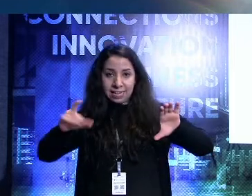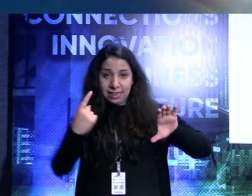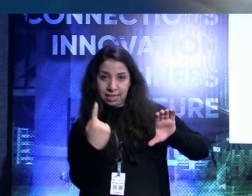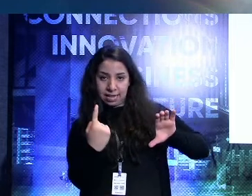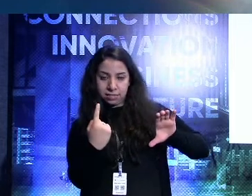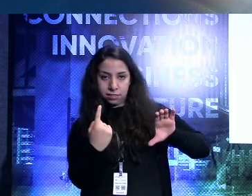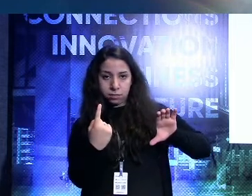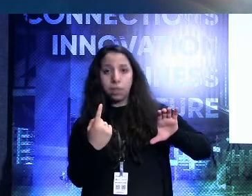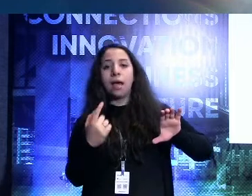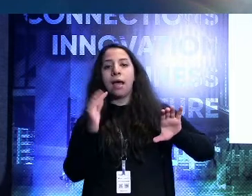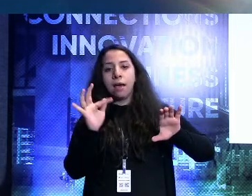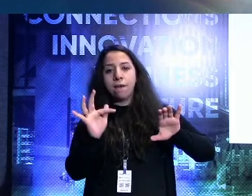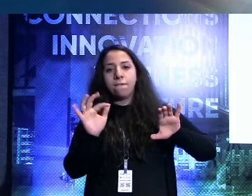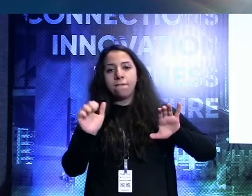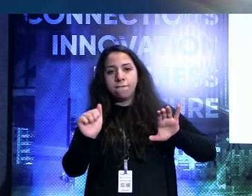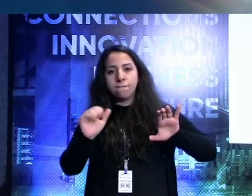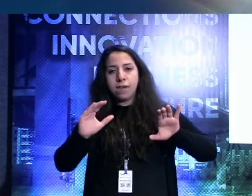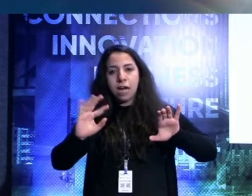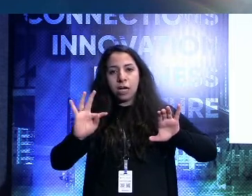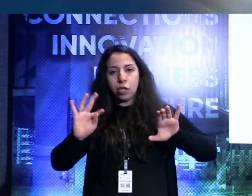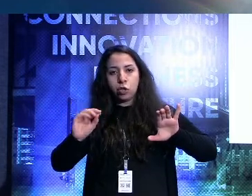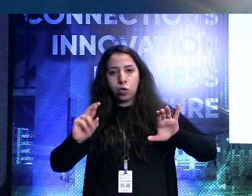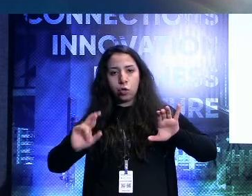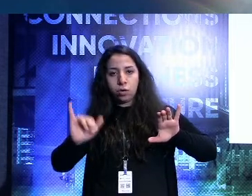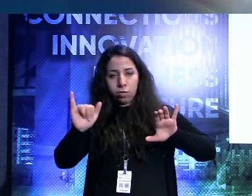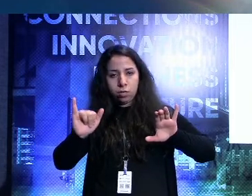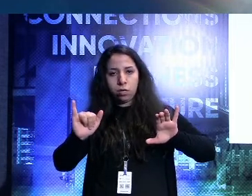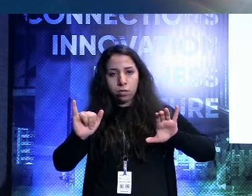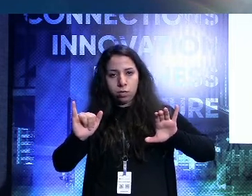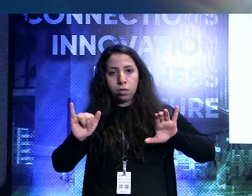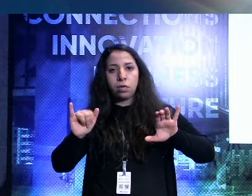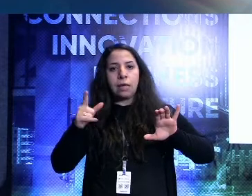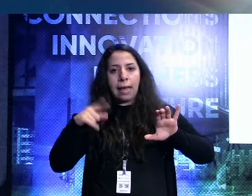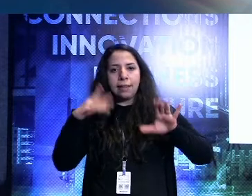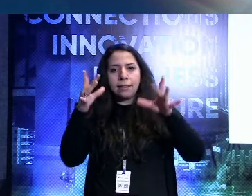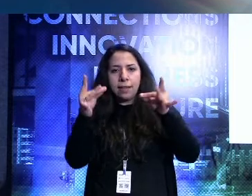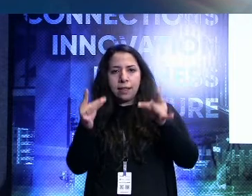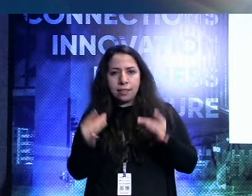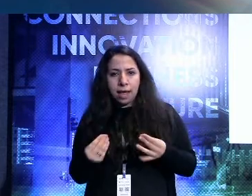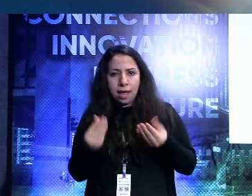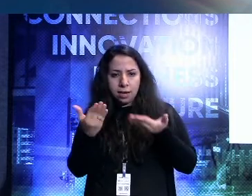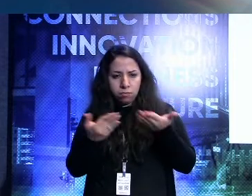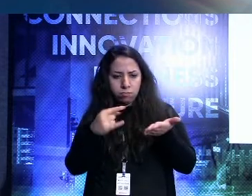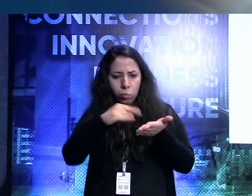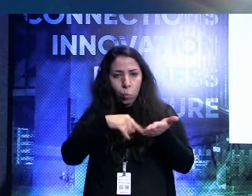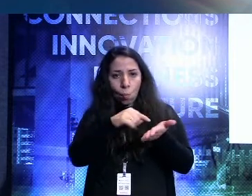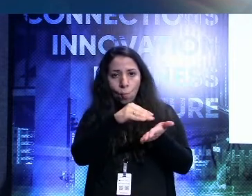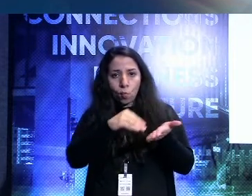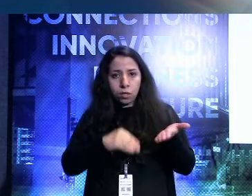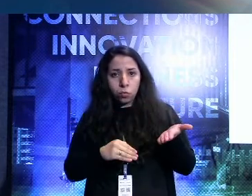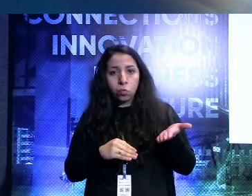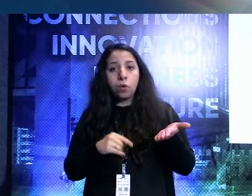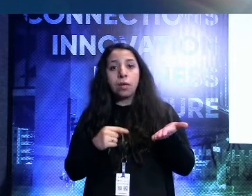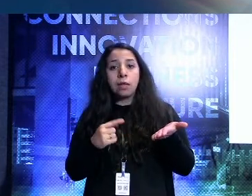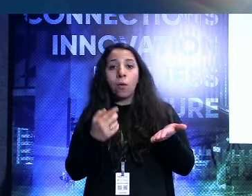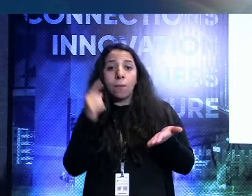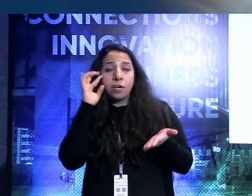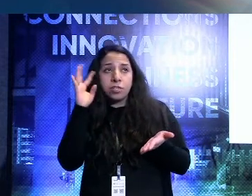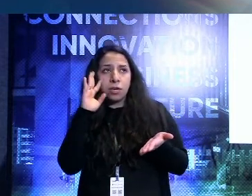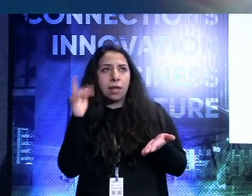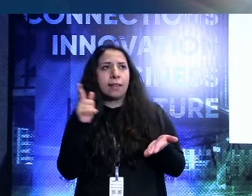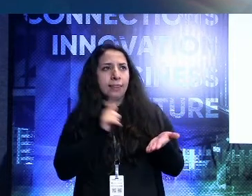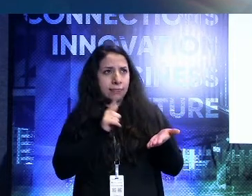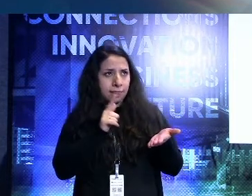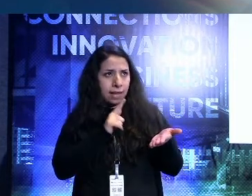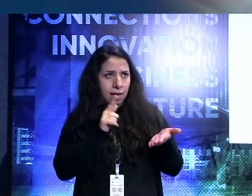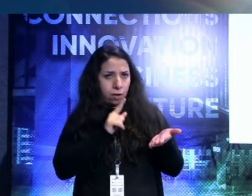dentro de uma classe detalhe de nota fiscal. Então, imagina que eu tenho um Factory que, na verdade, é um inner